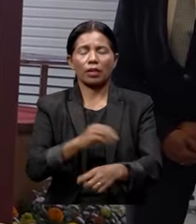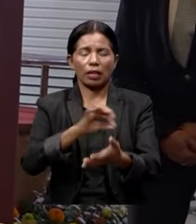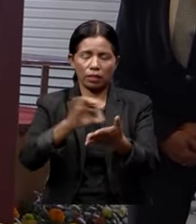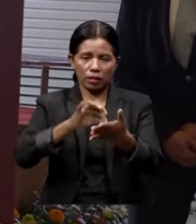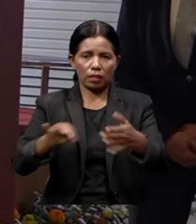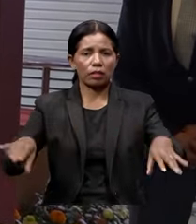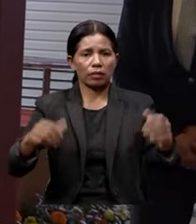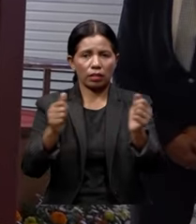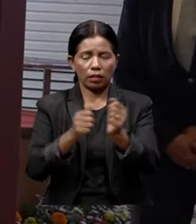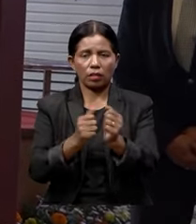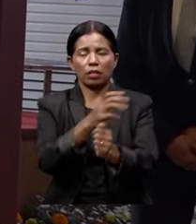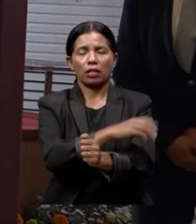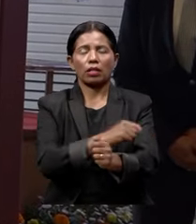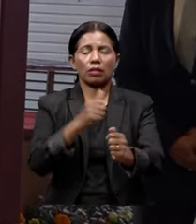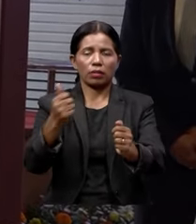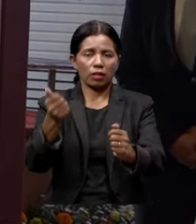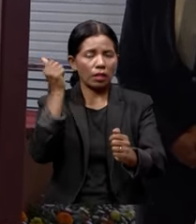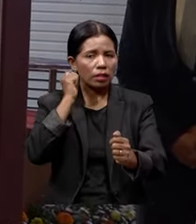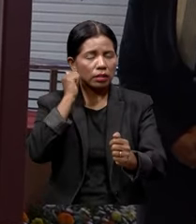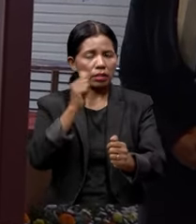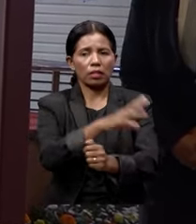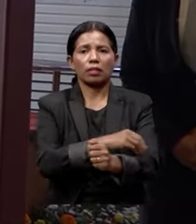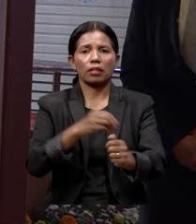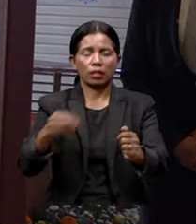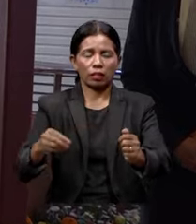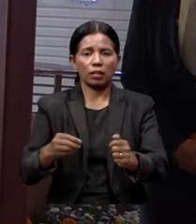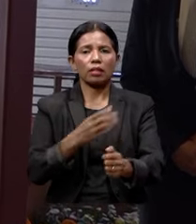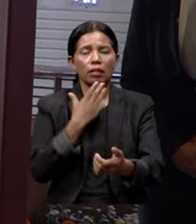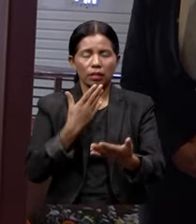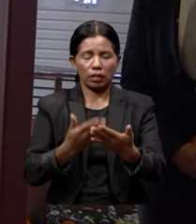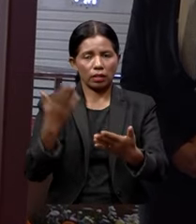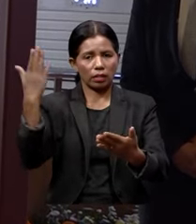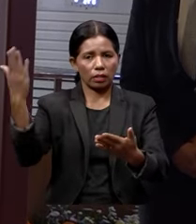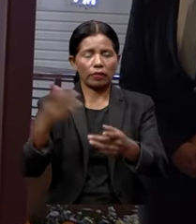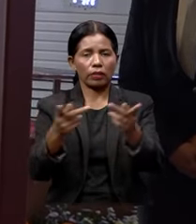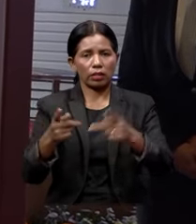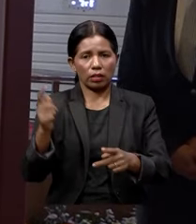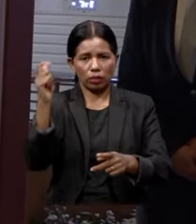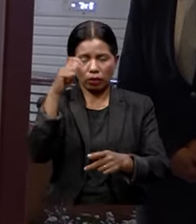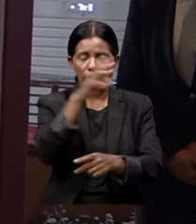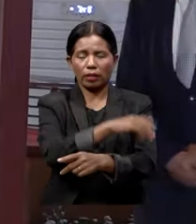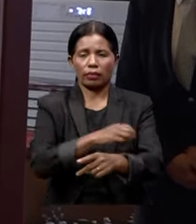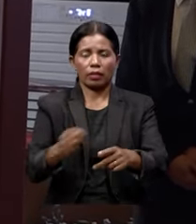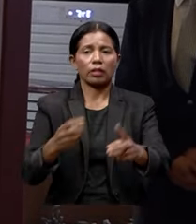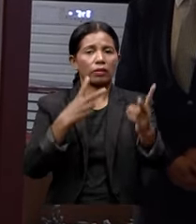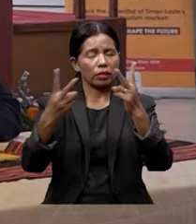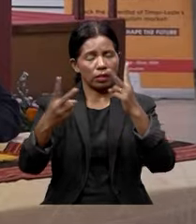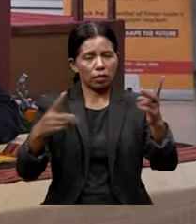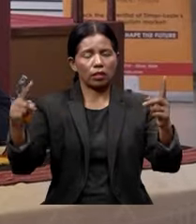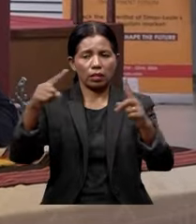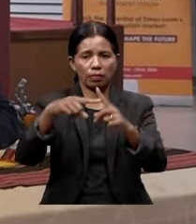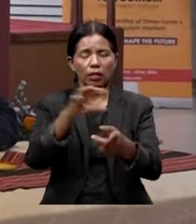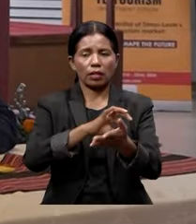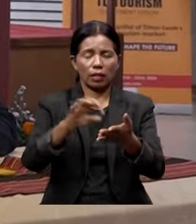nota entendimento com a Asian Pacific Strategy Investment Limited e a área turismo no ambiente, não sai assim nota